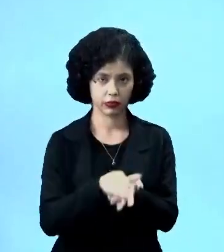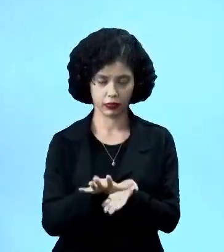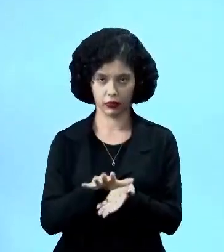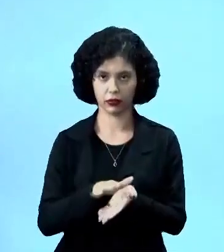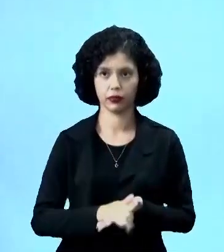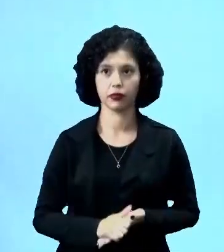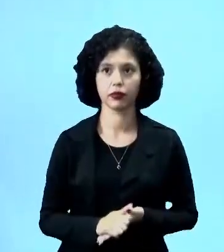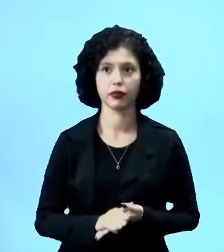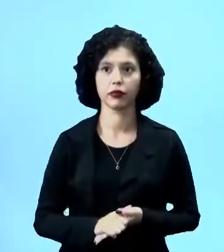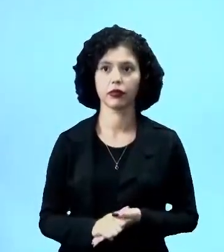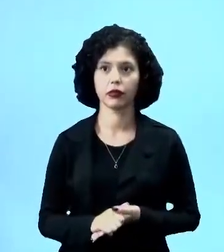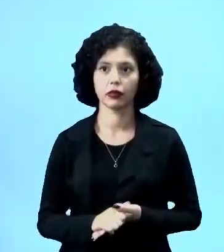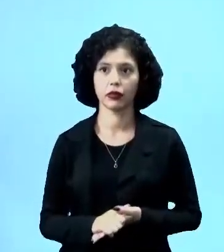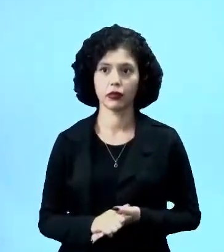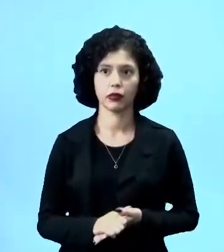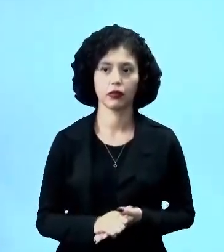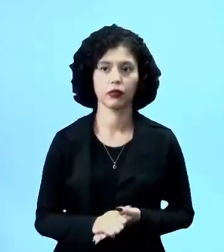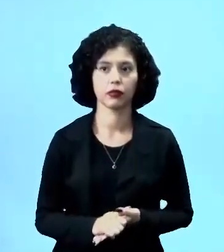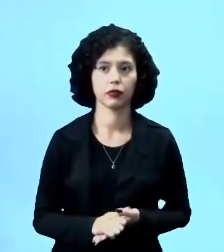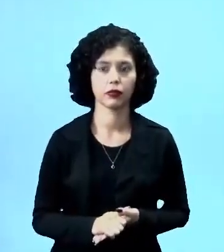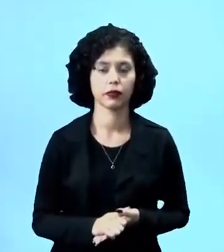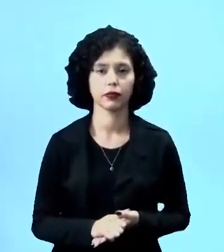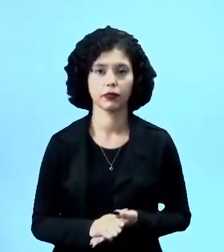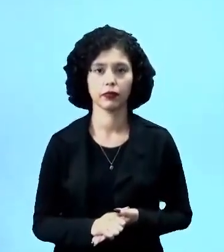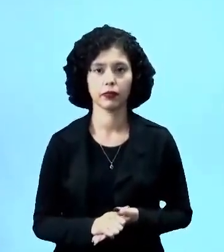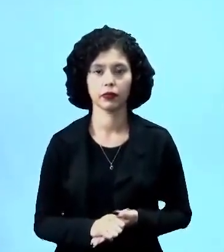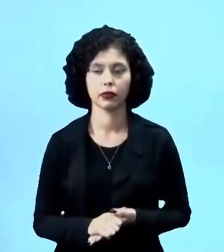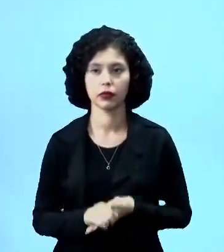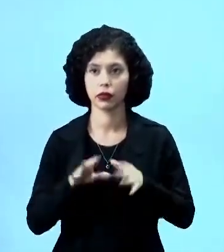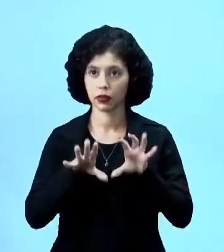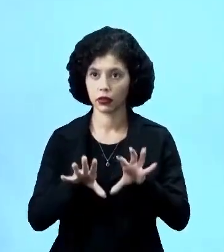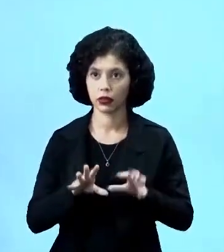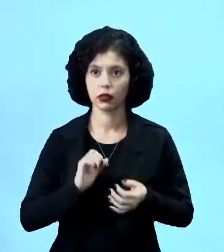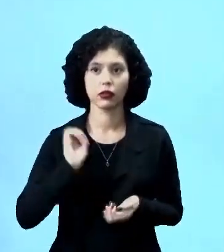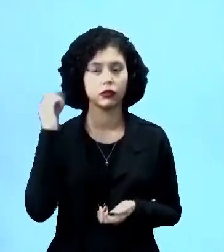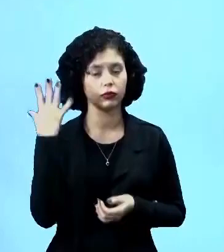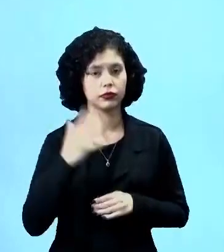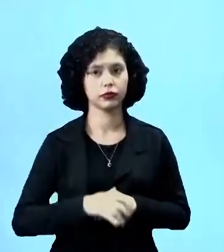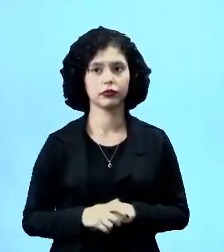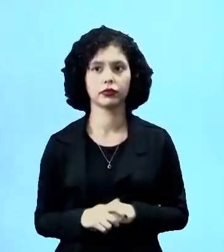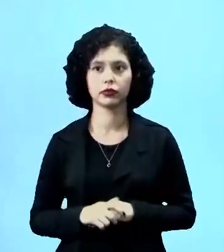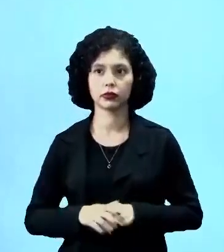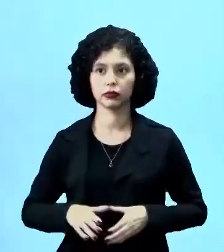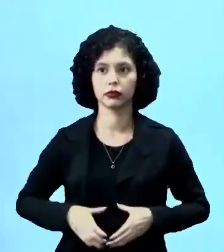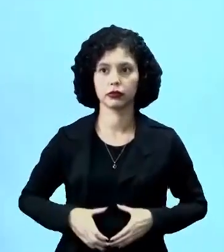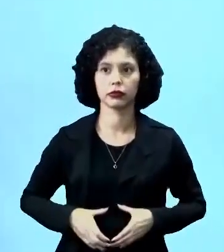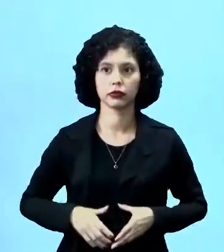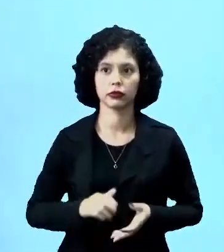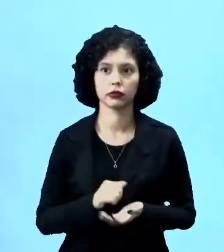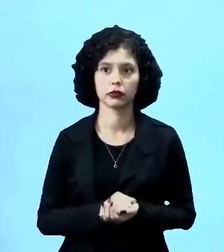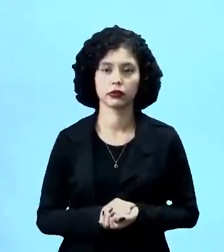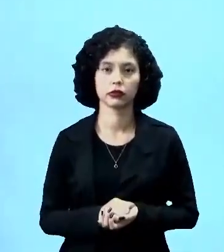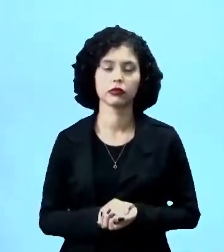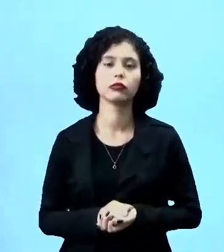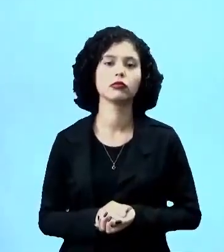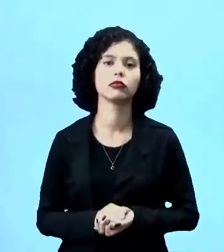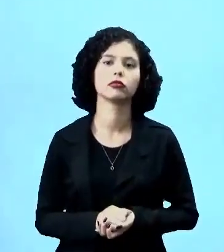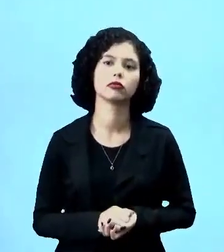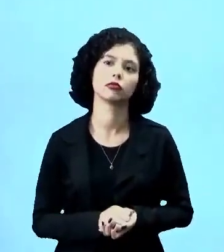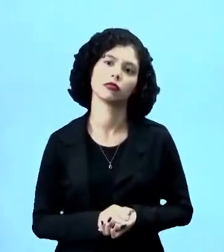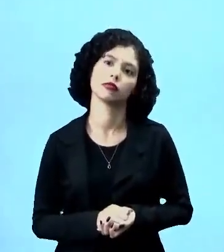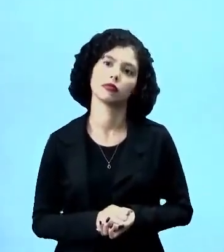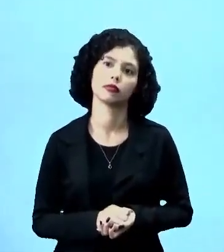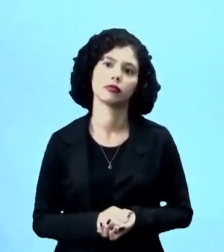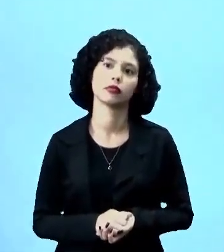retira todo o seu trabalho e tira toda a decoração é exatamente isso que vai acontecer no corpo feminino e aí